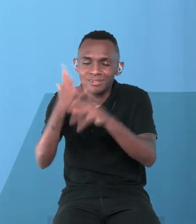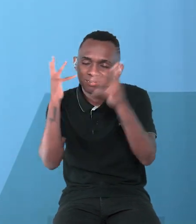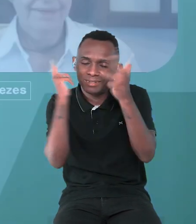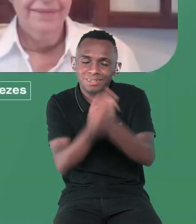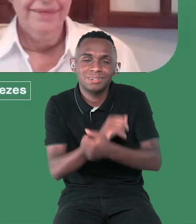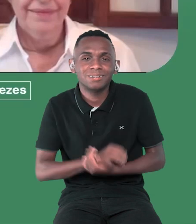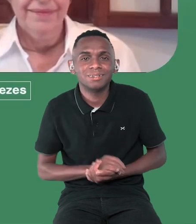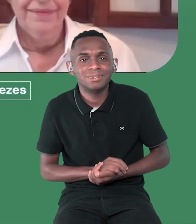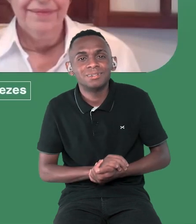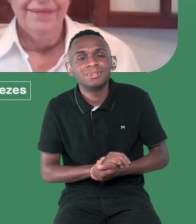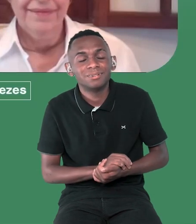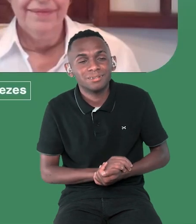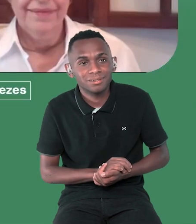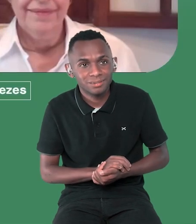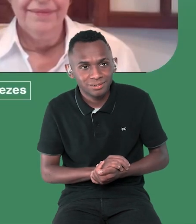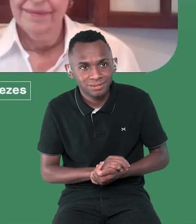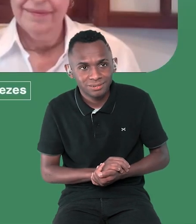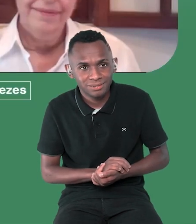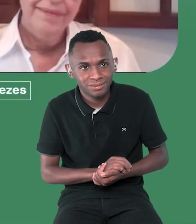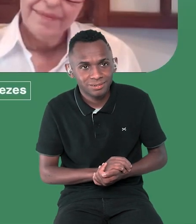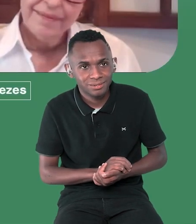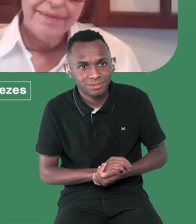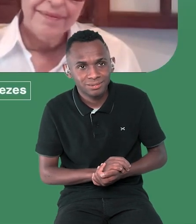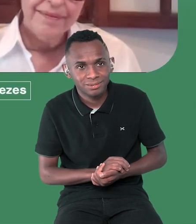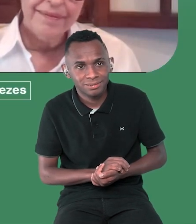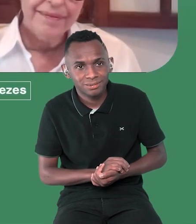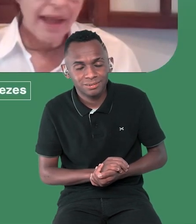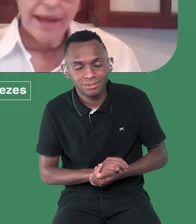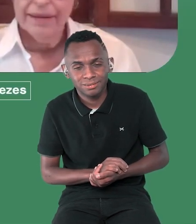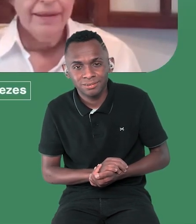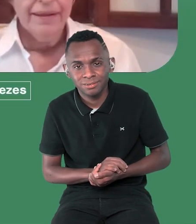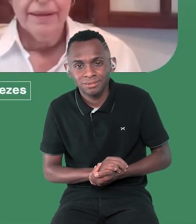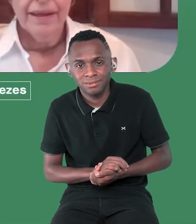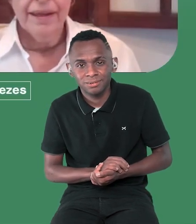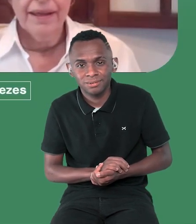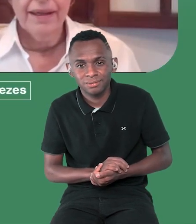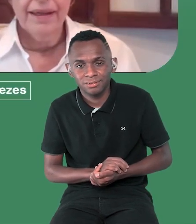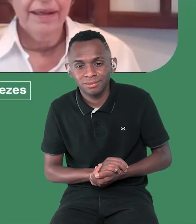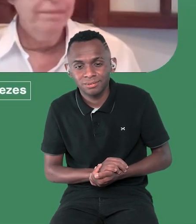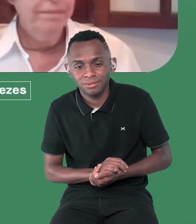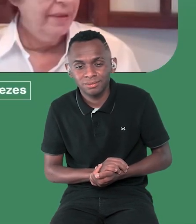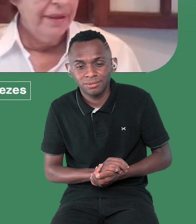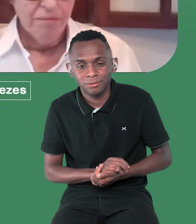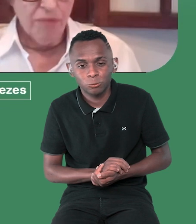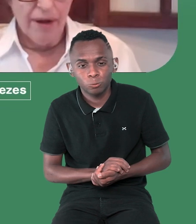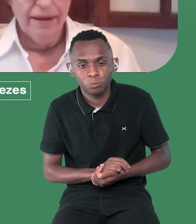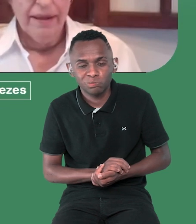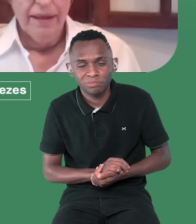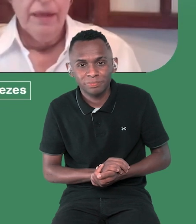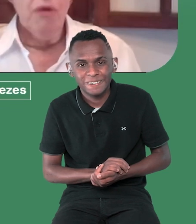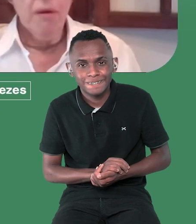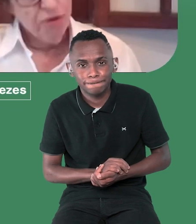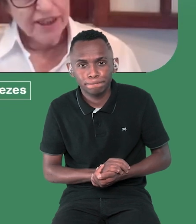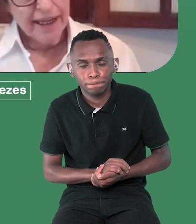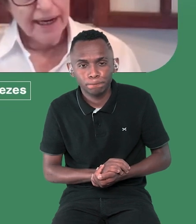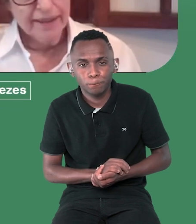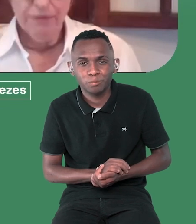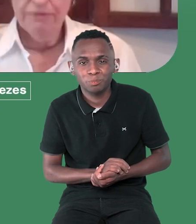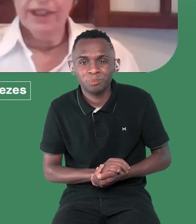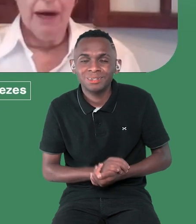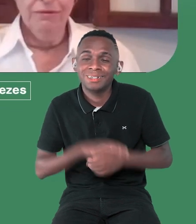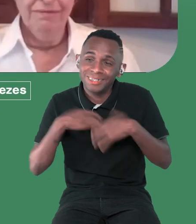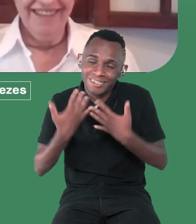sempre quer te matar. E essa é a única forma que tem dela viver, ressuscitar ou qualquer coisa, porque